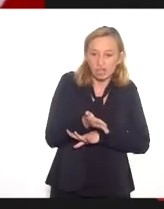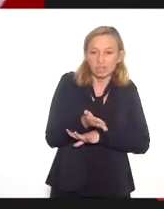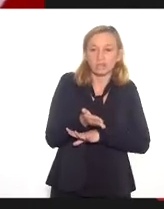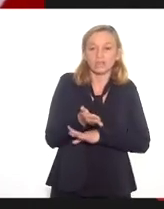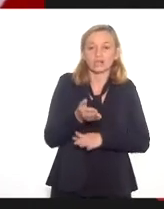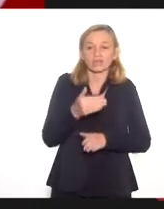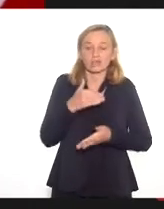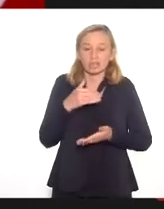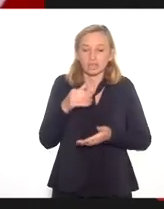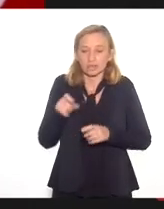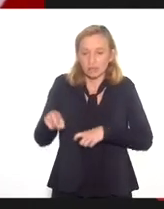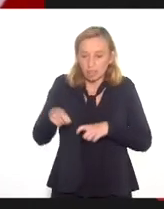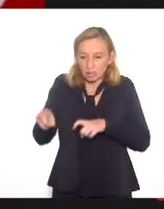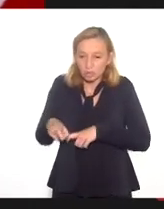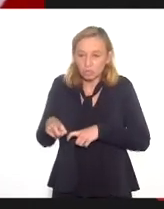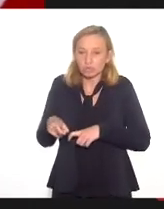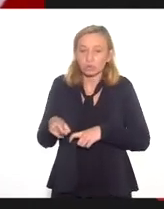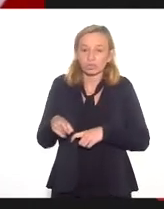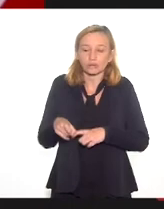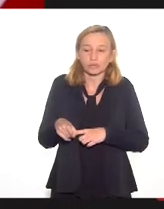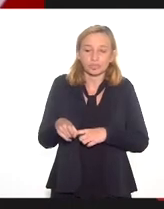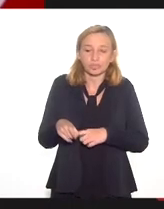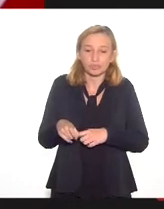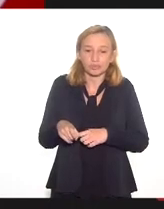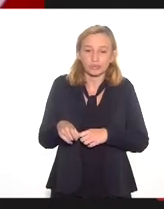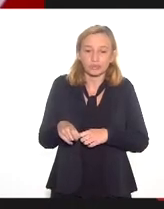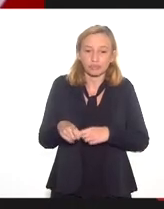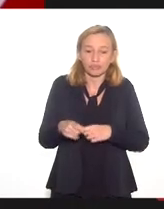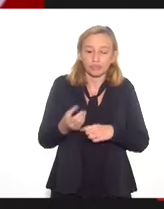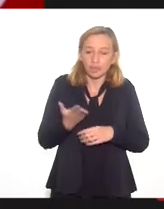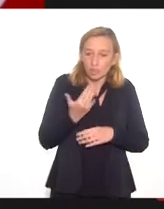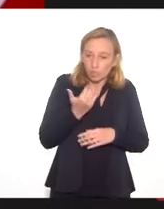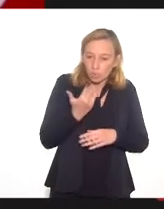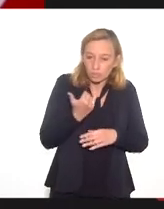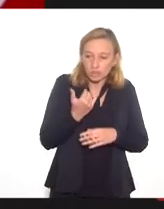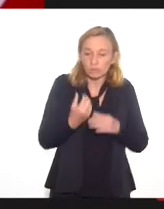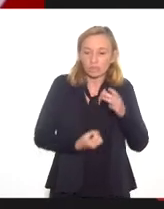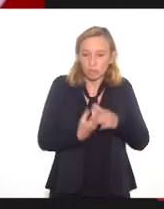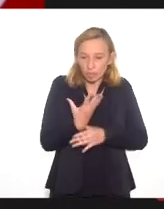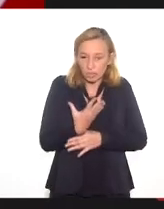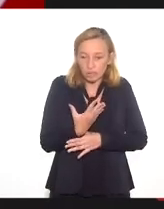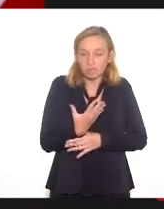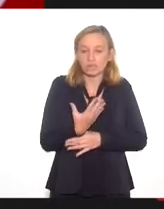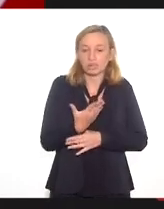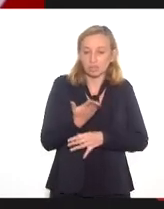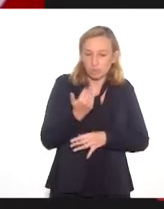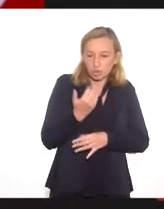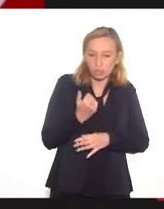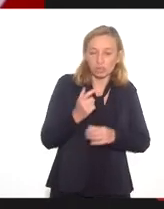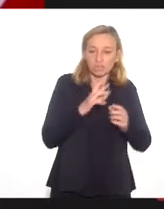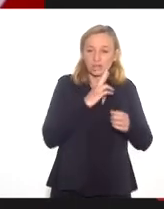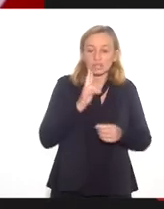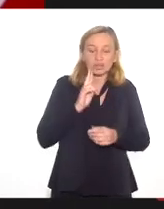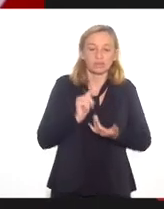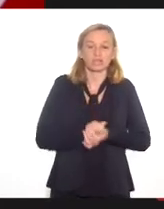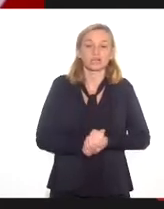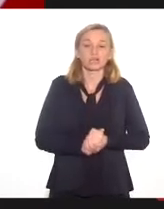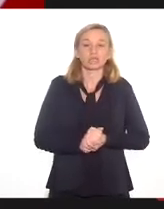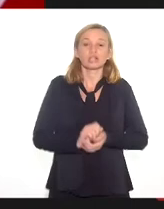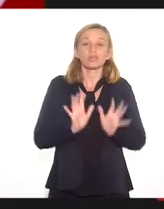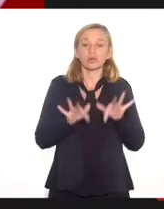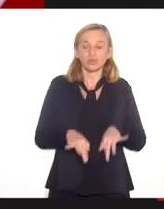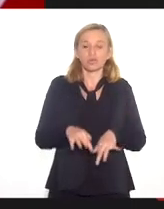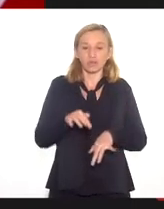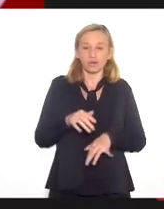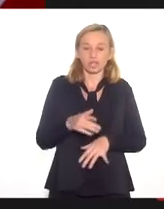agricultura para para alimentação para a produção da retenção aí nesses restaurantes e aí por